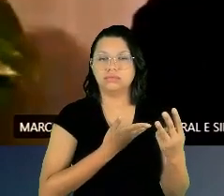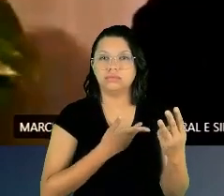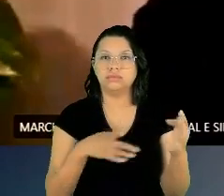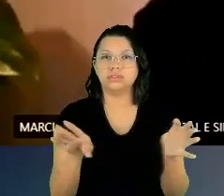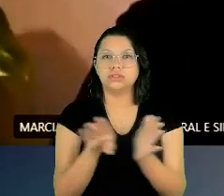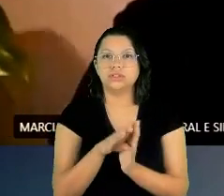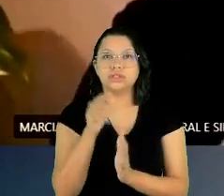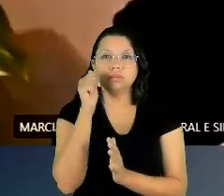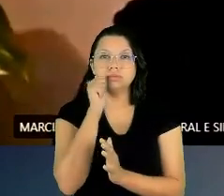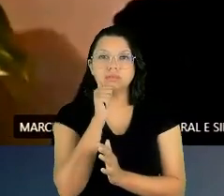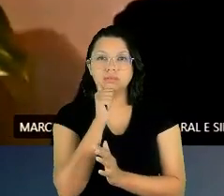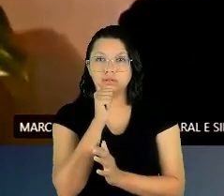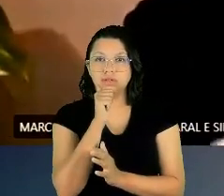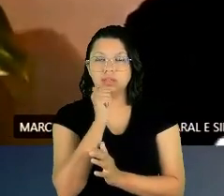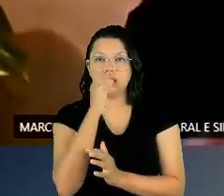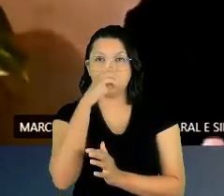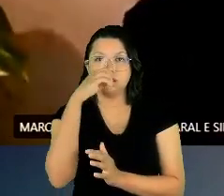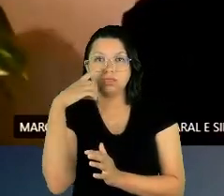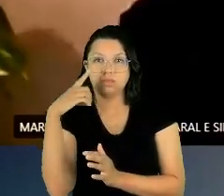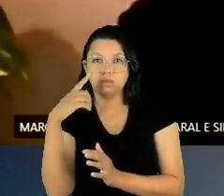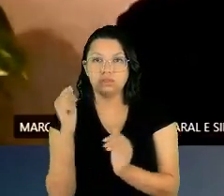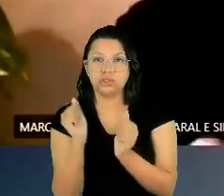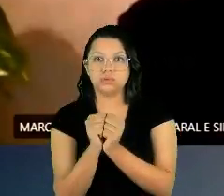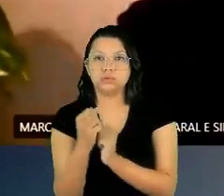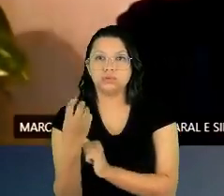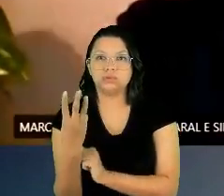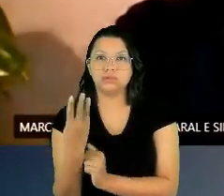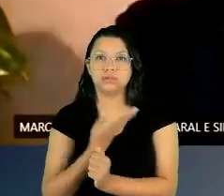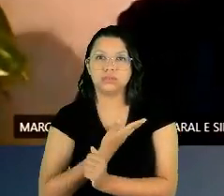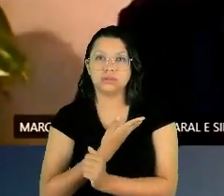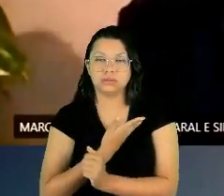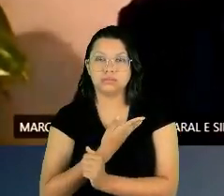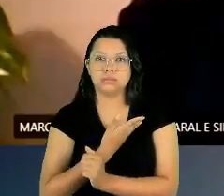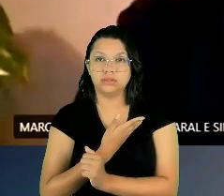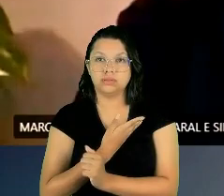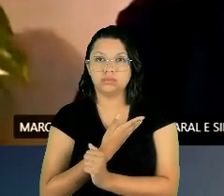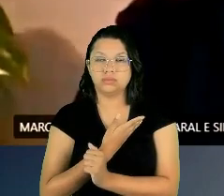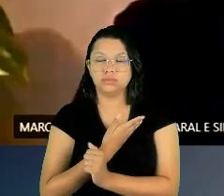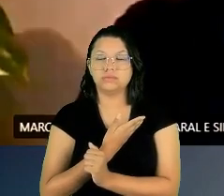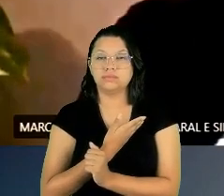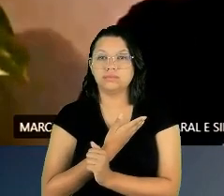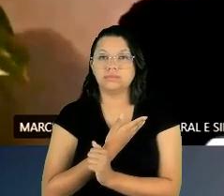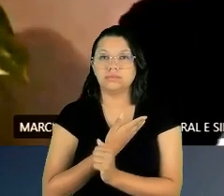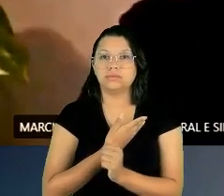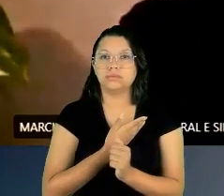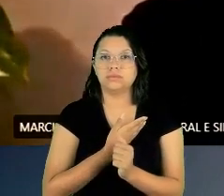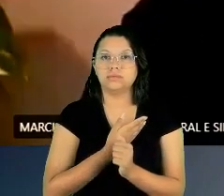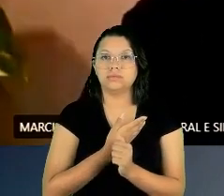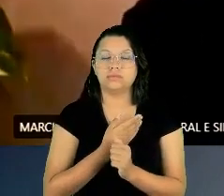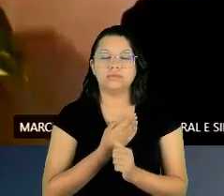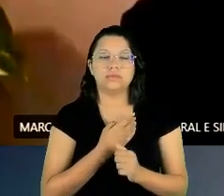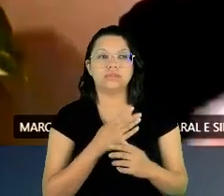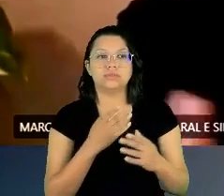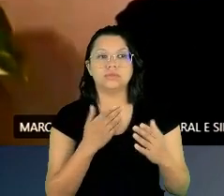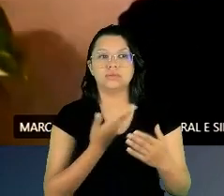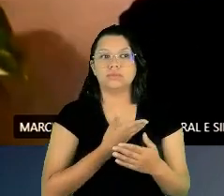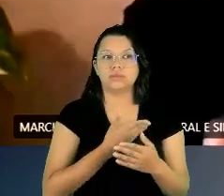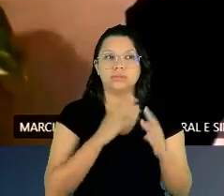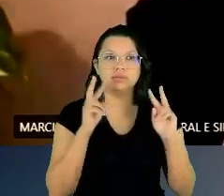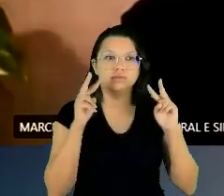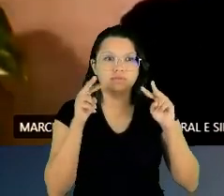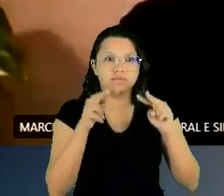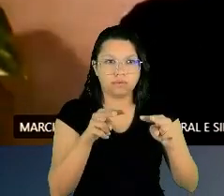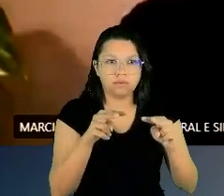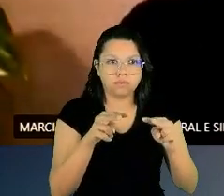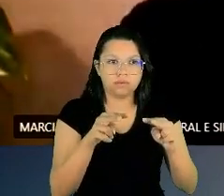bar, e chega uma loira com 3 amigas morenas, e os amigos focam na loira, uma